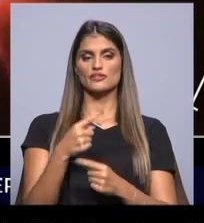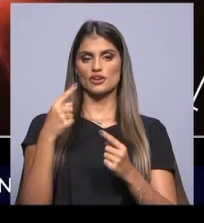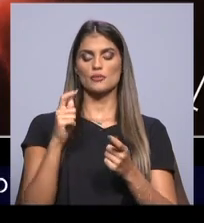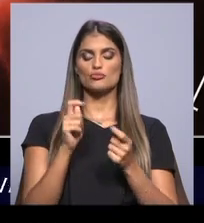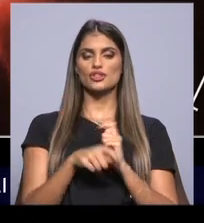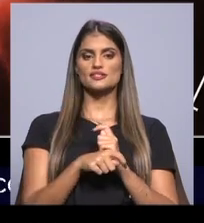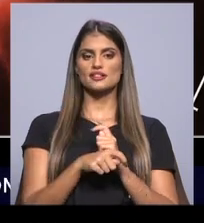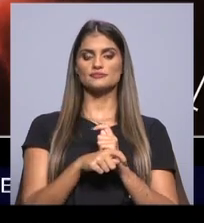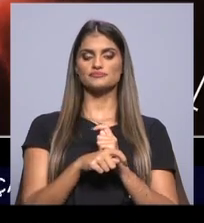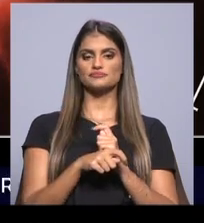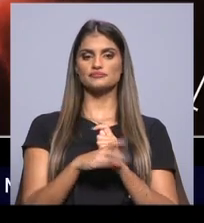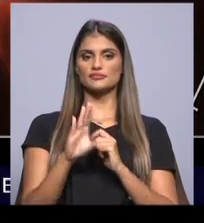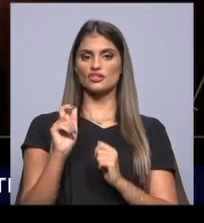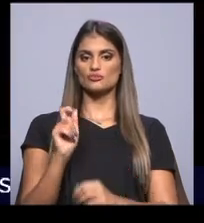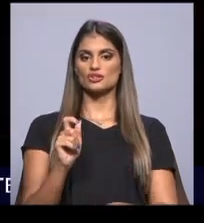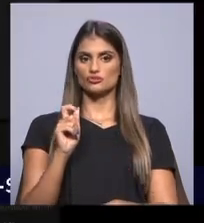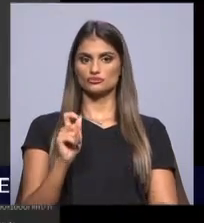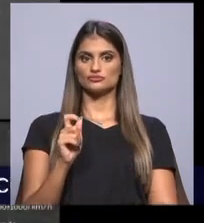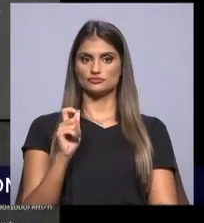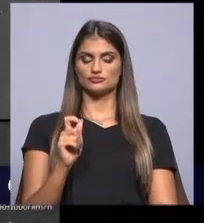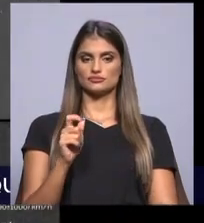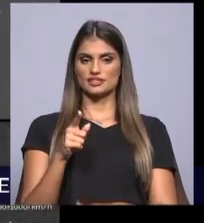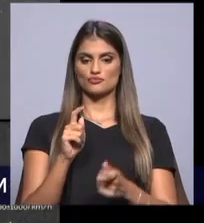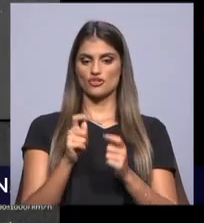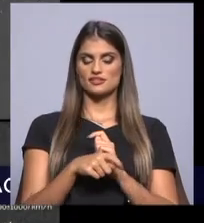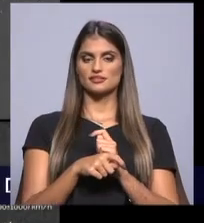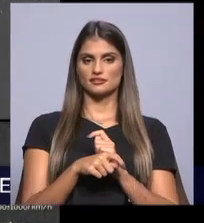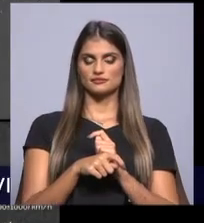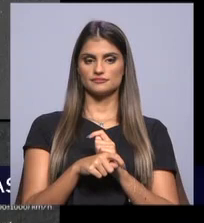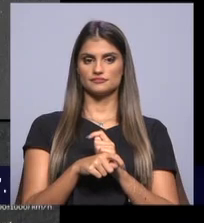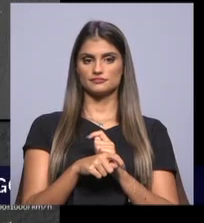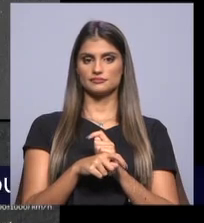alteração da órbita de 10 minutos. Pois bem, esta alteração então de